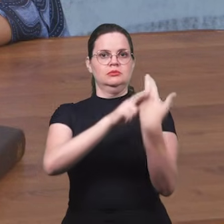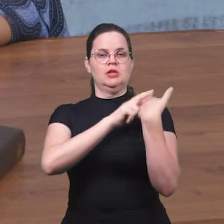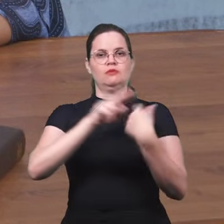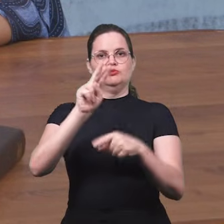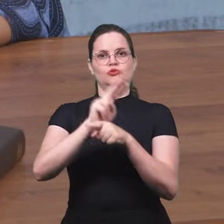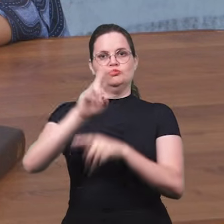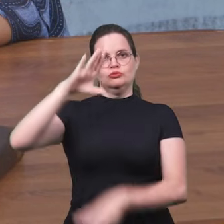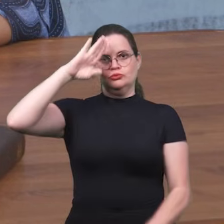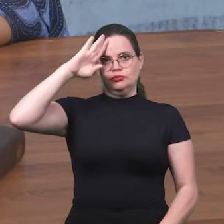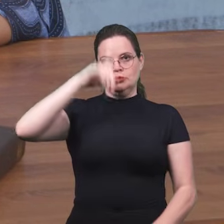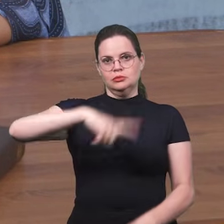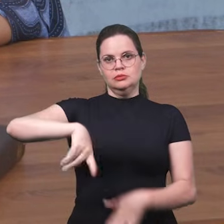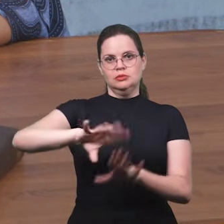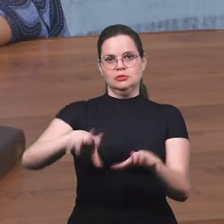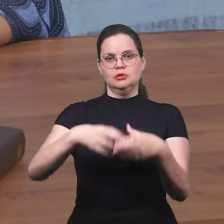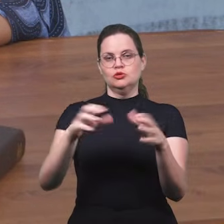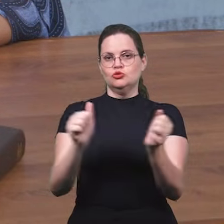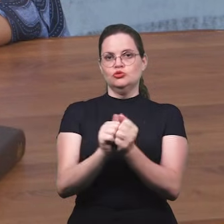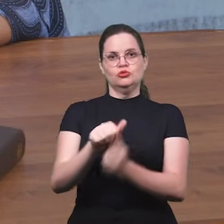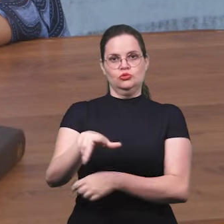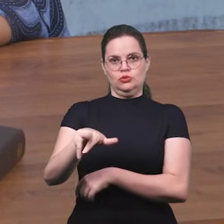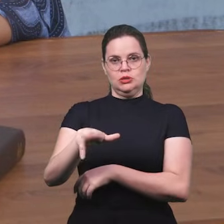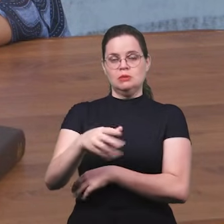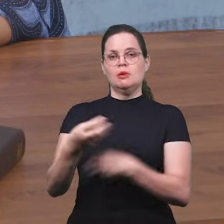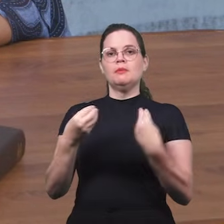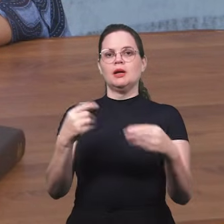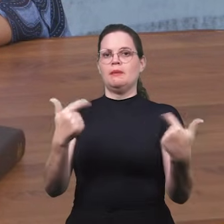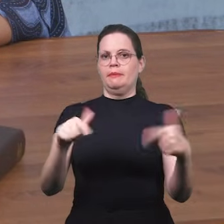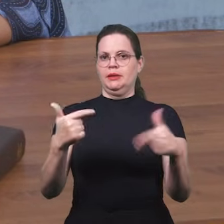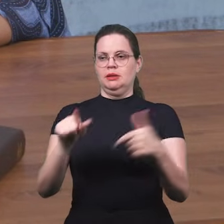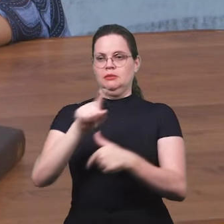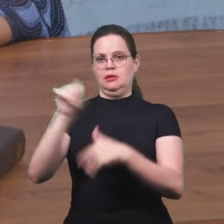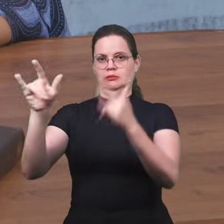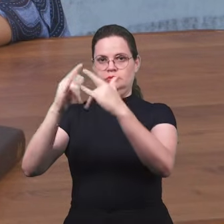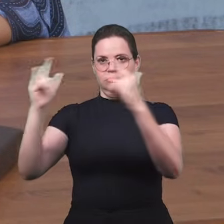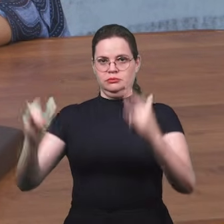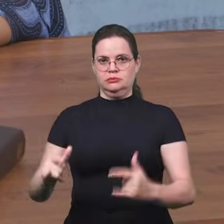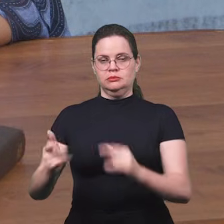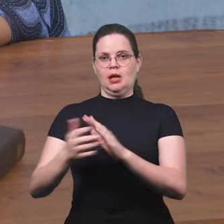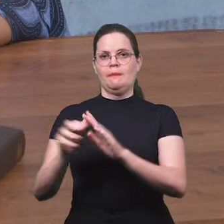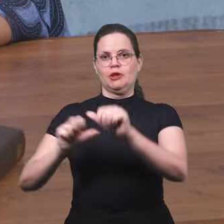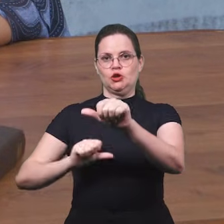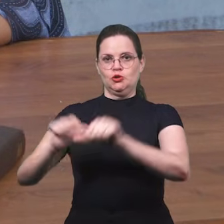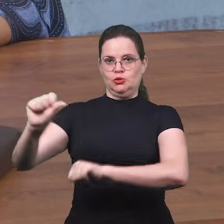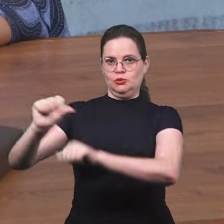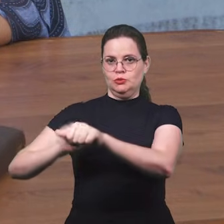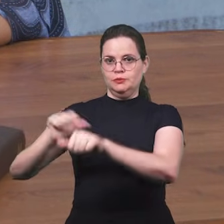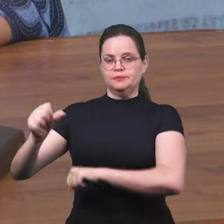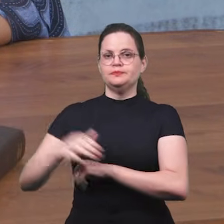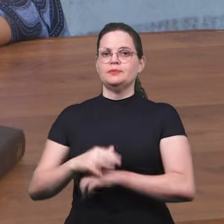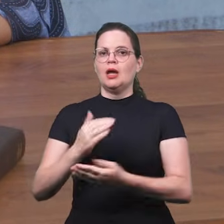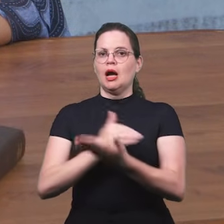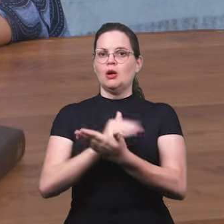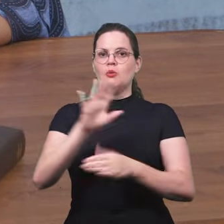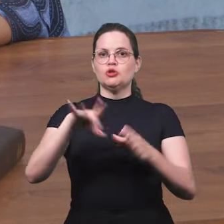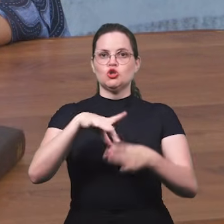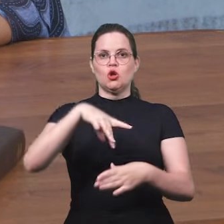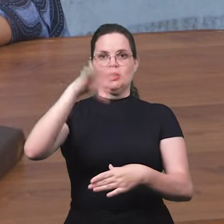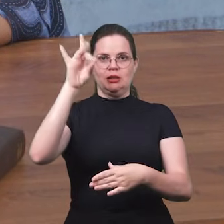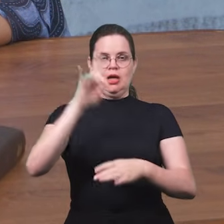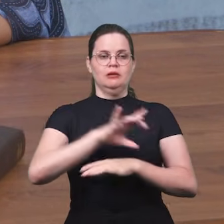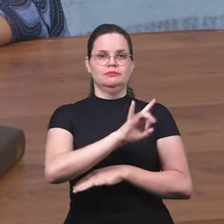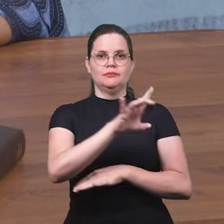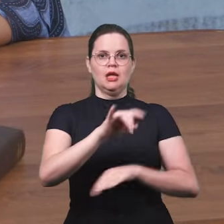guarda, igualmente com os seus irmãos, para ministrarem na casa do Senhor. E lançaram sortes, assim